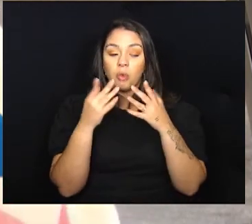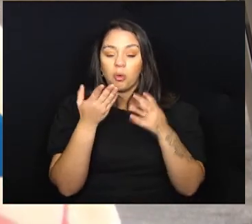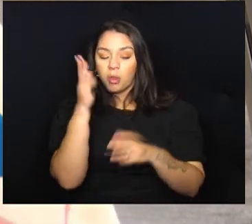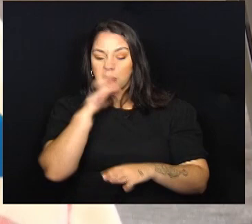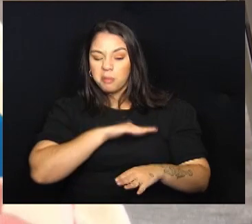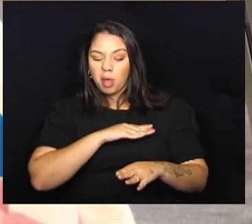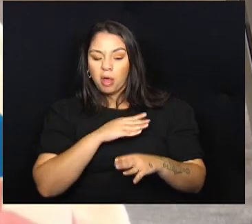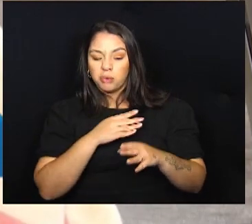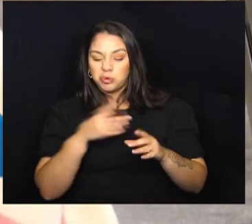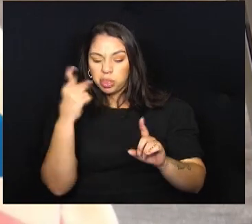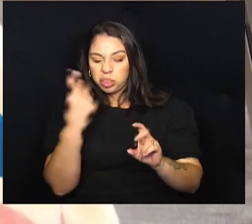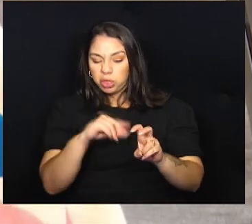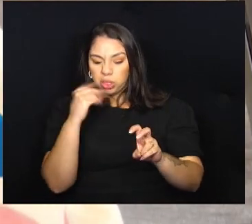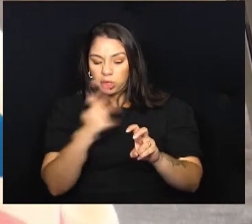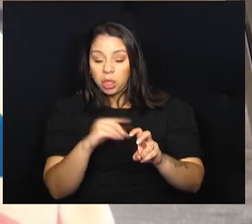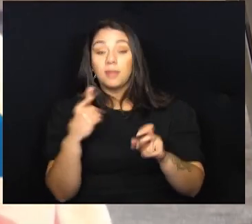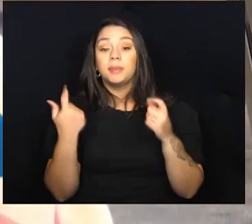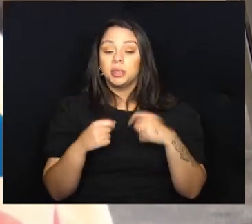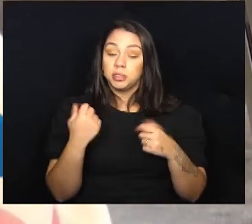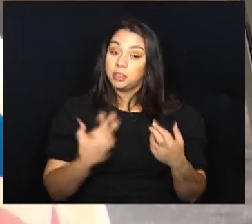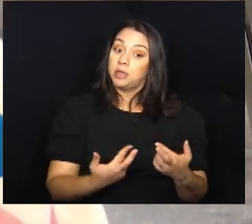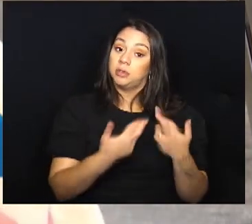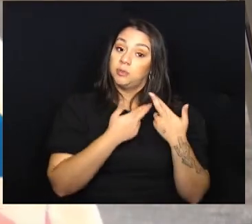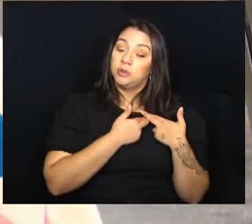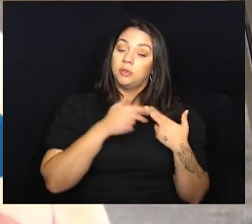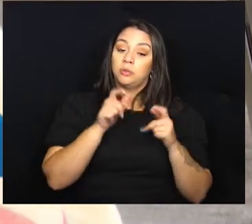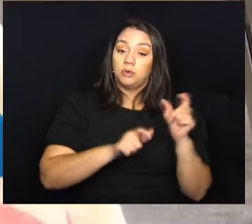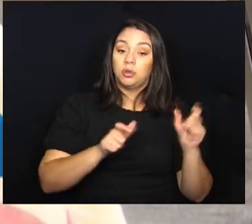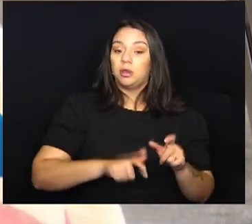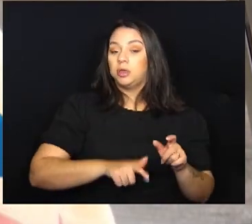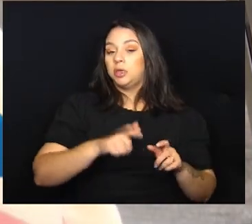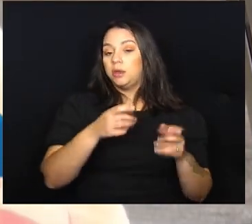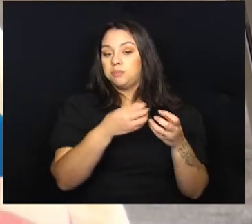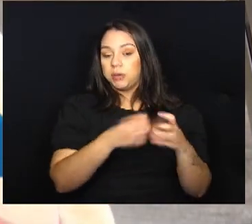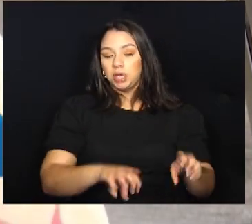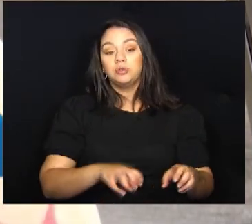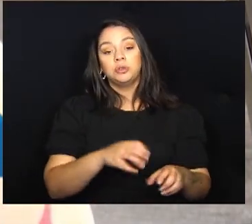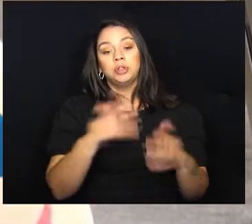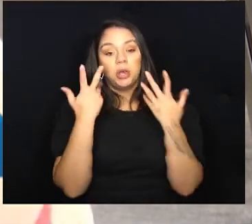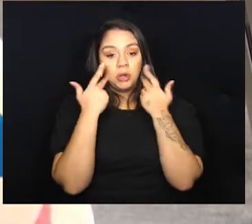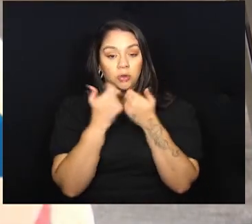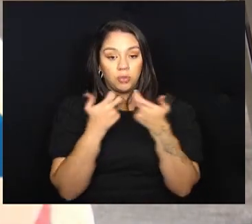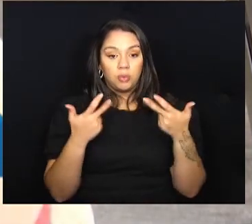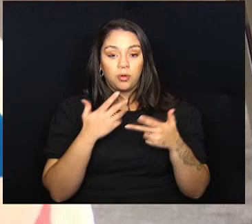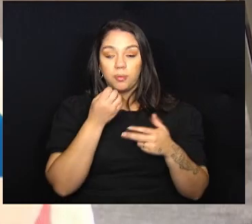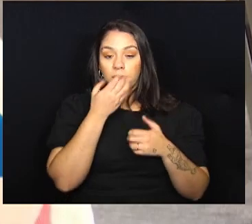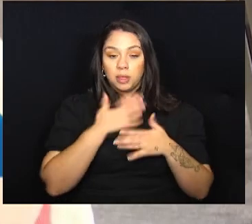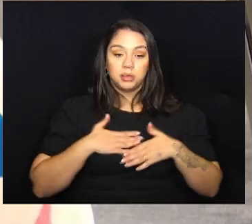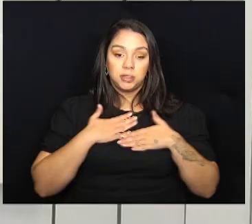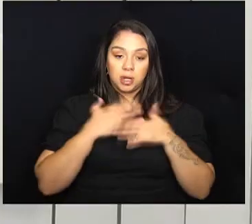sejam responsabilizados aqueles que causam danos à saúde e ao bem-estar desses animais.